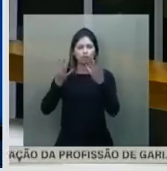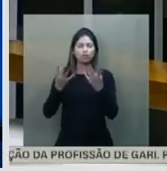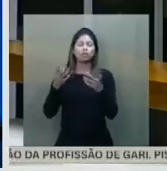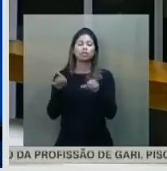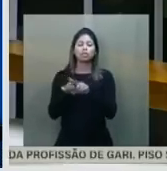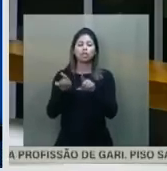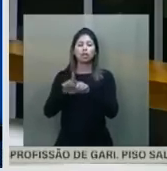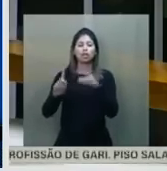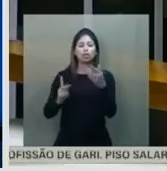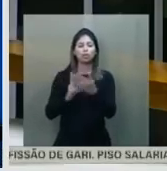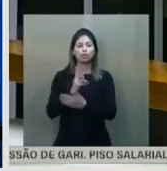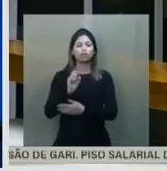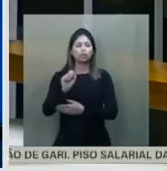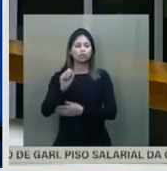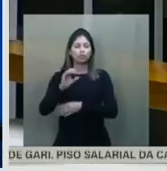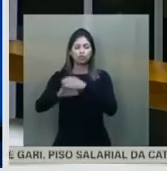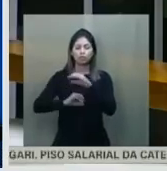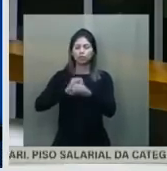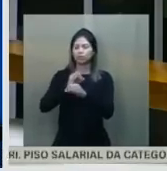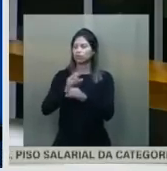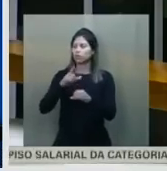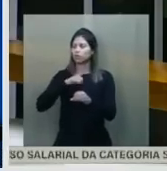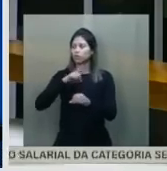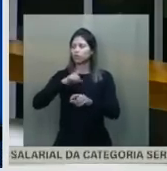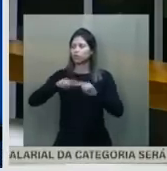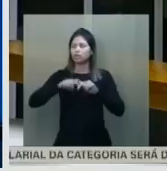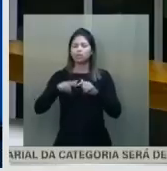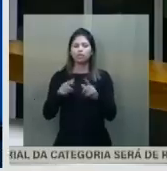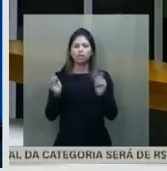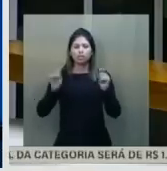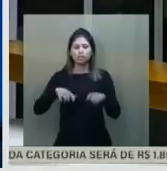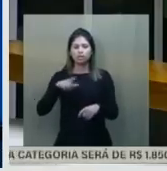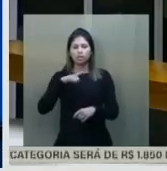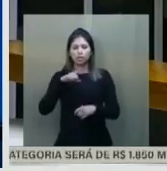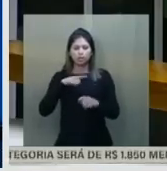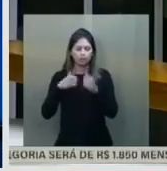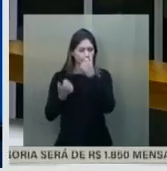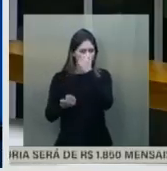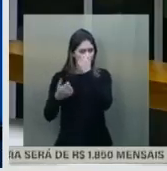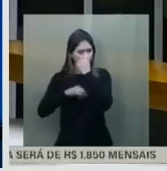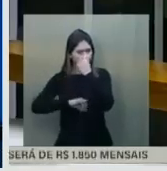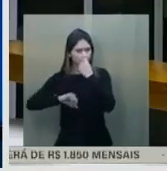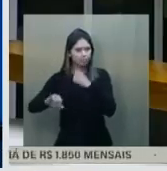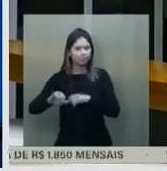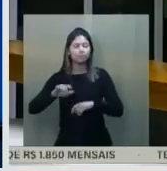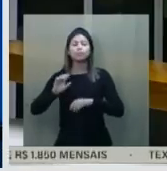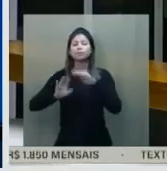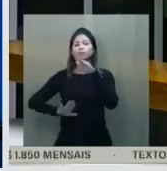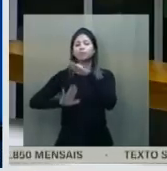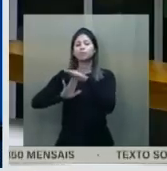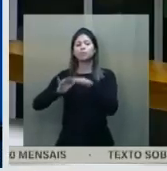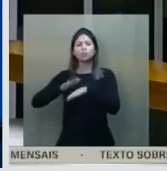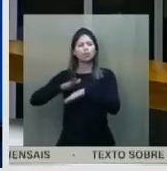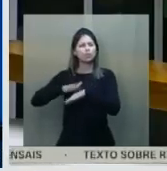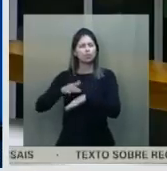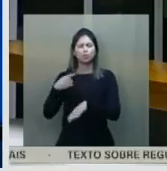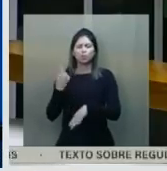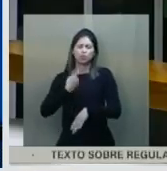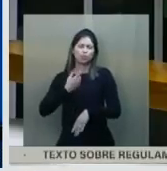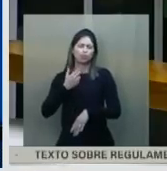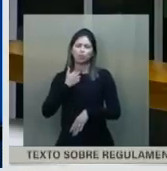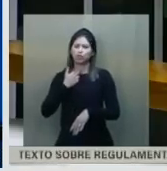governo e oposição para derrubada dos vetos as duas propostas os artistas se mobilizaram e foram ao congresso